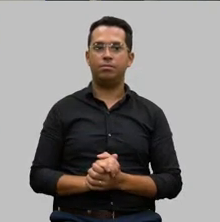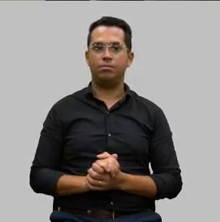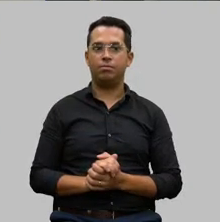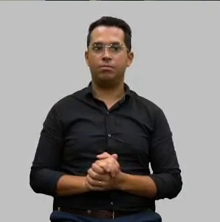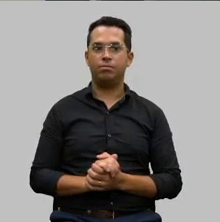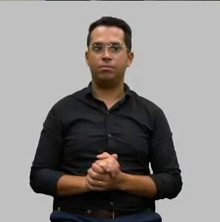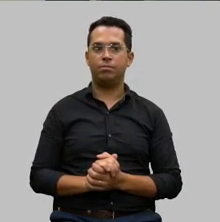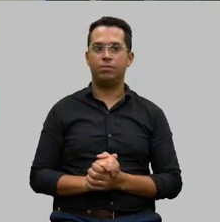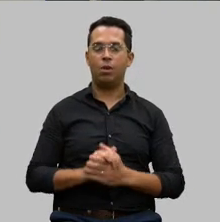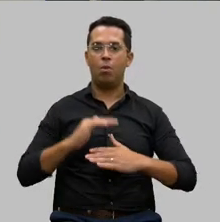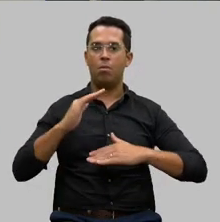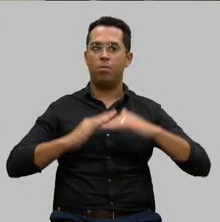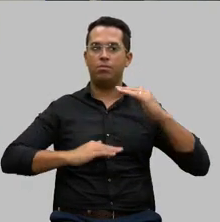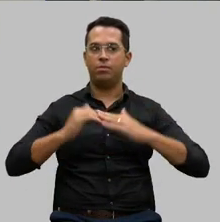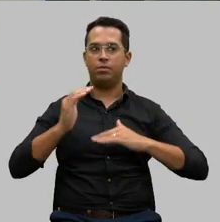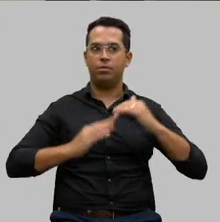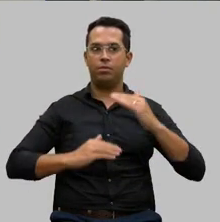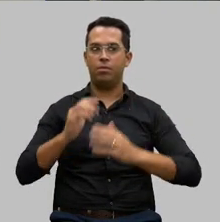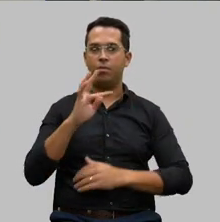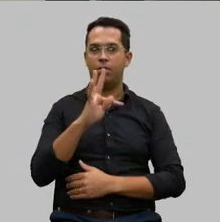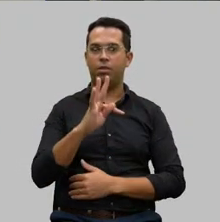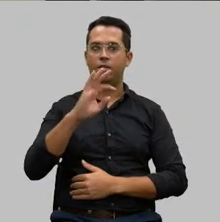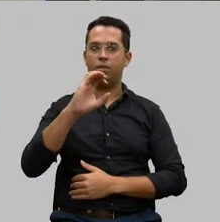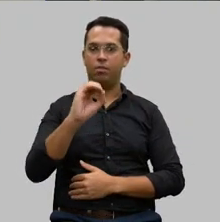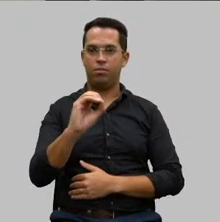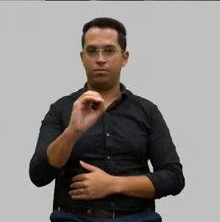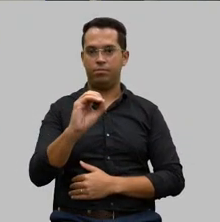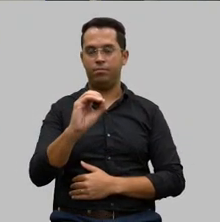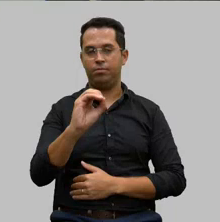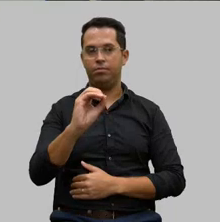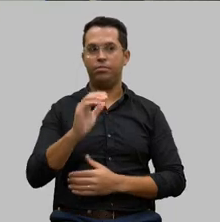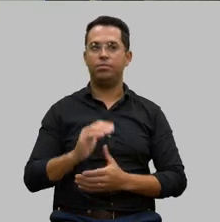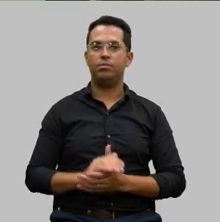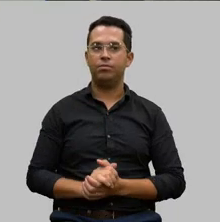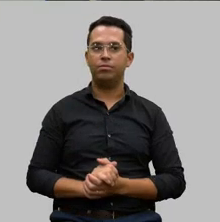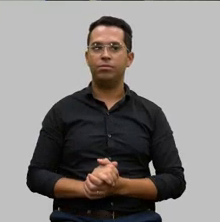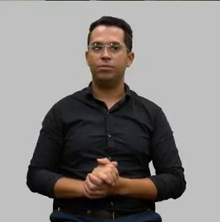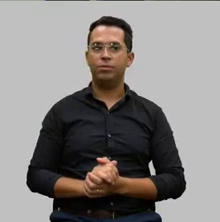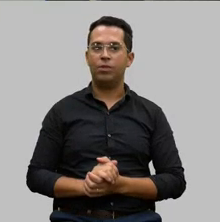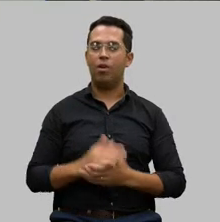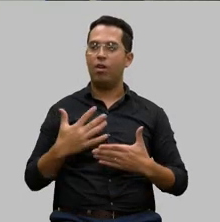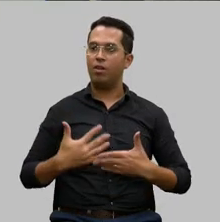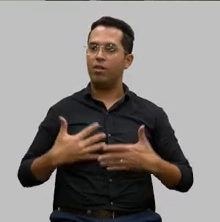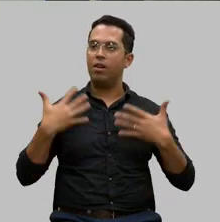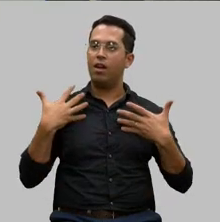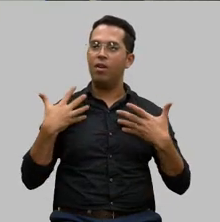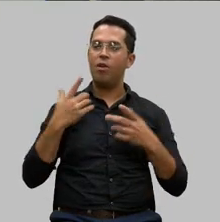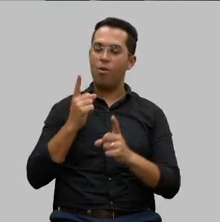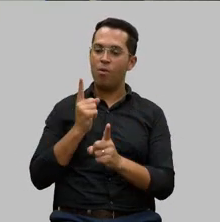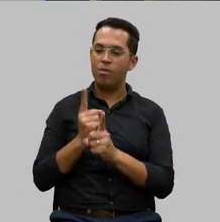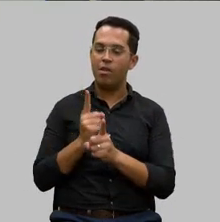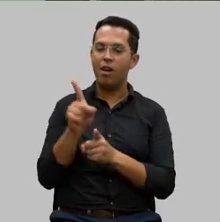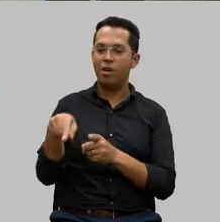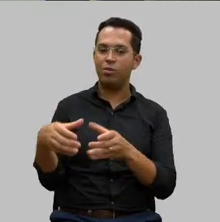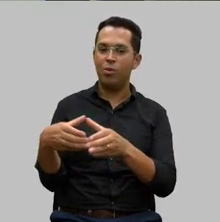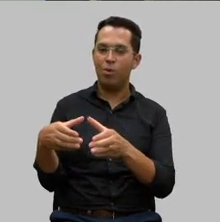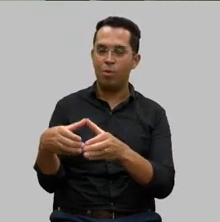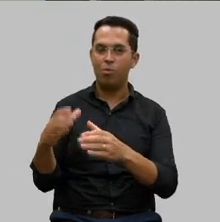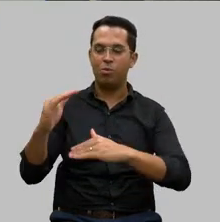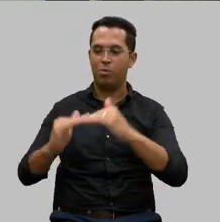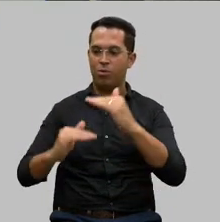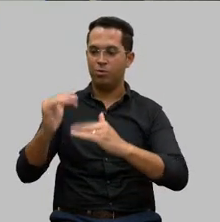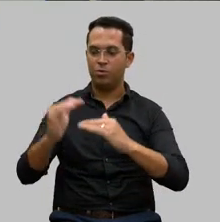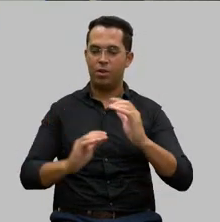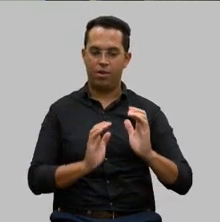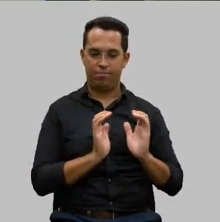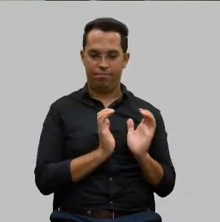terapeuta ocupacional muito surpresa de ter encontrado com as meninas aqui da pai né Elas TM um projeto muito bacana voltado para os idosos